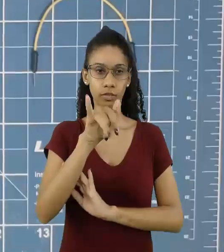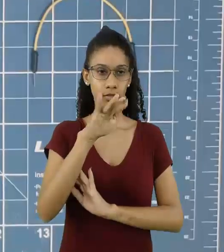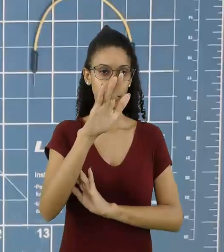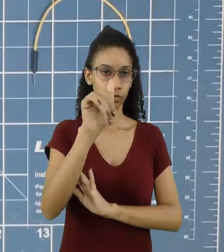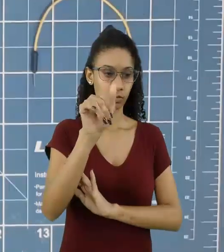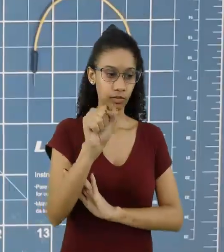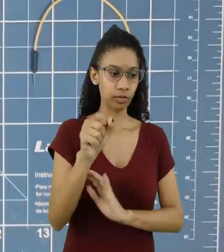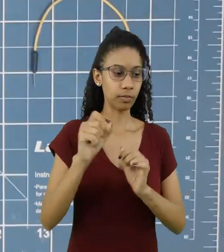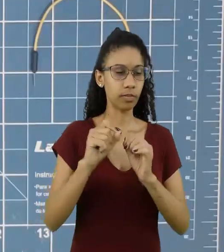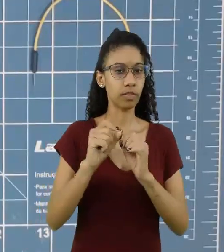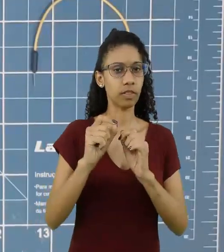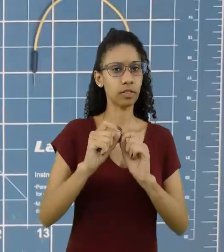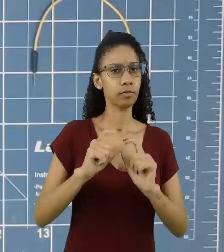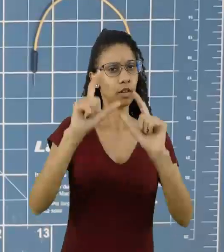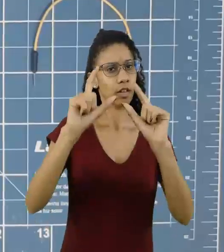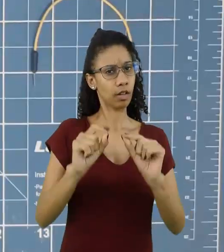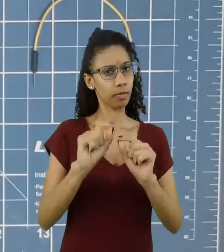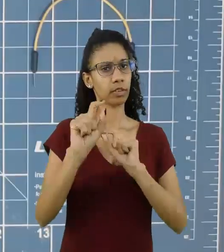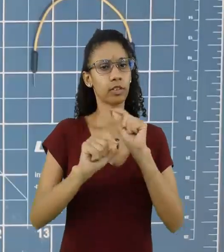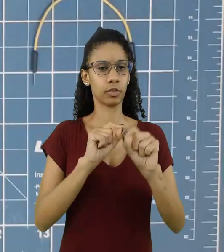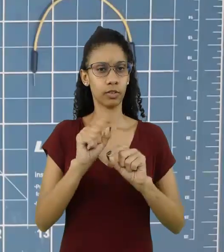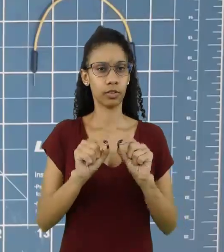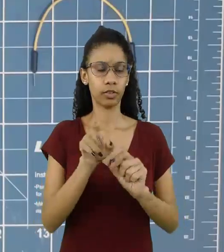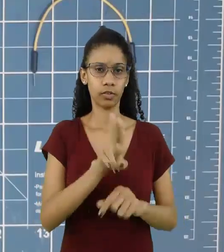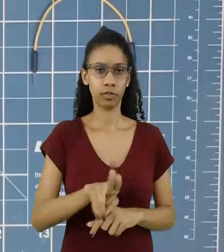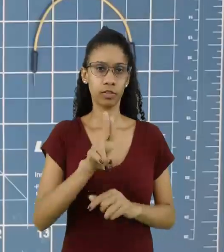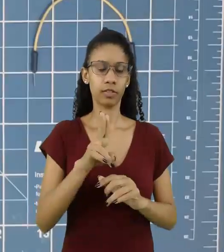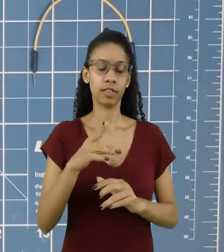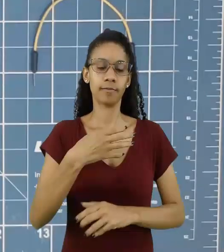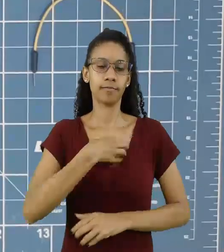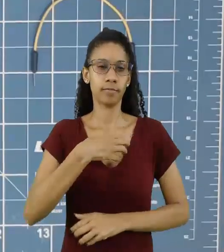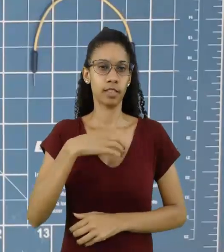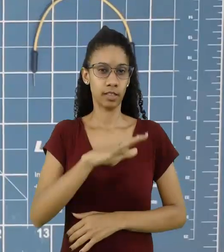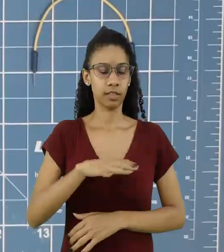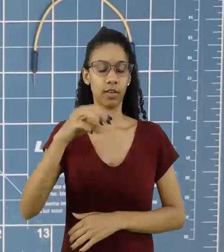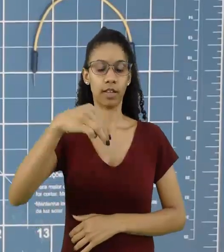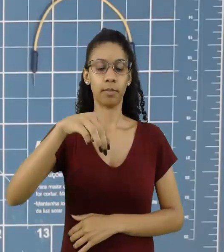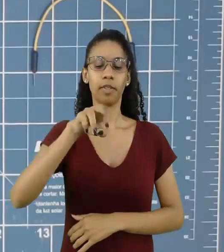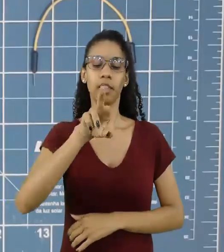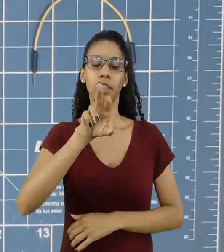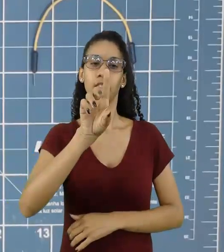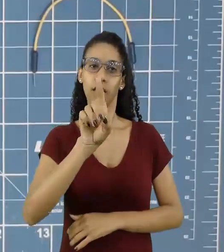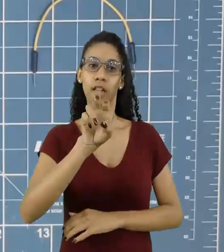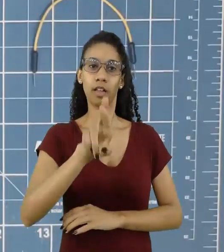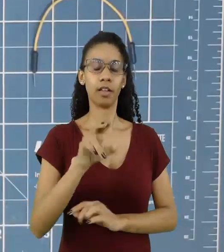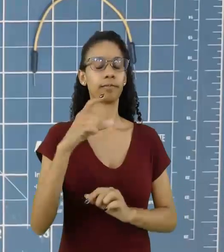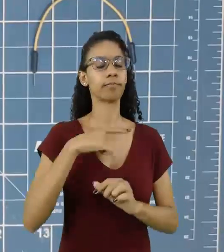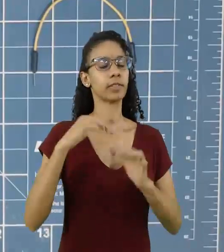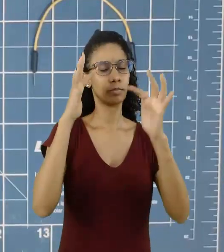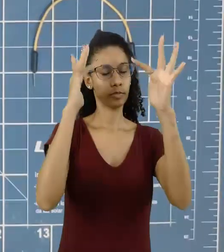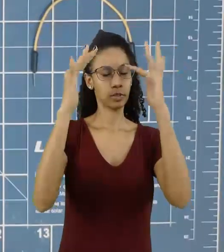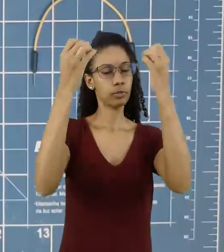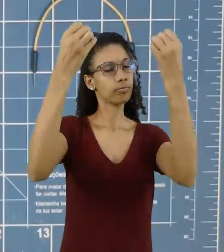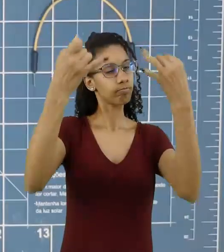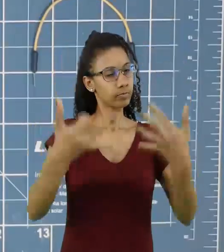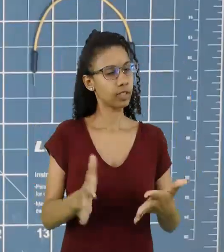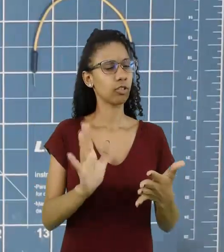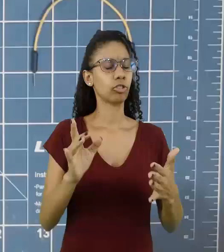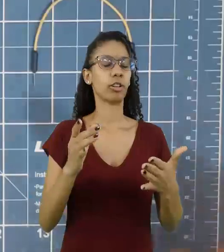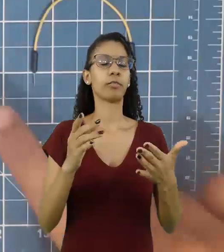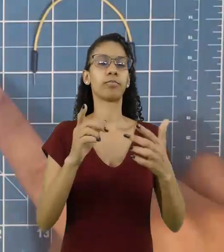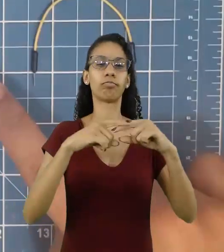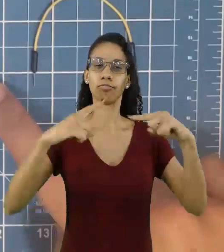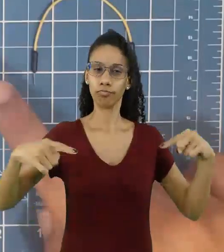da intensidade de uma propriedade que é medida por um sensor. A gente vai utilizar um sensor do tipo LDR. Eu expliquei toda a teoria no nosso